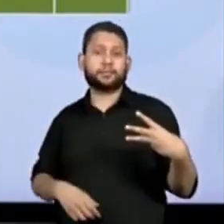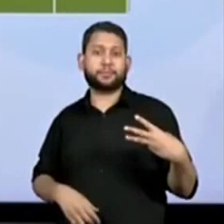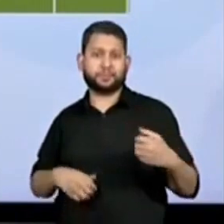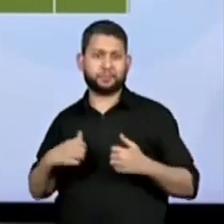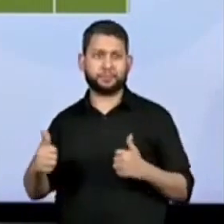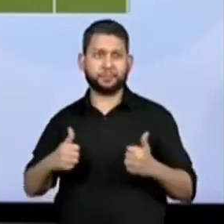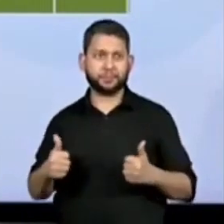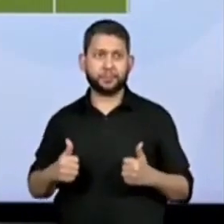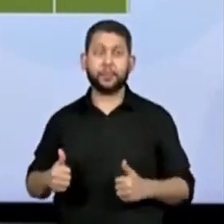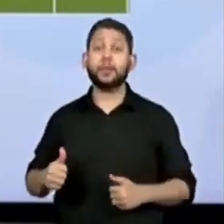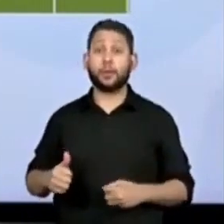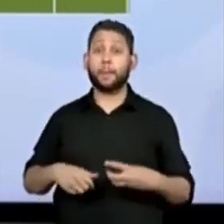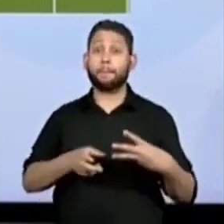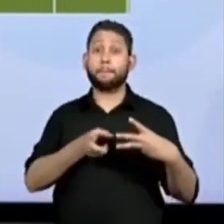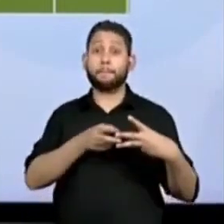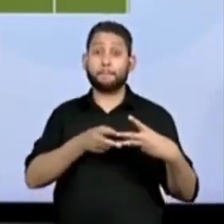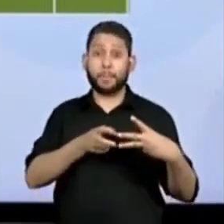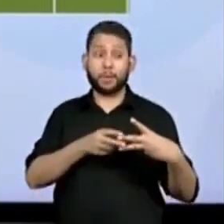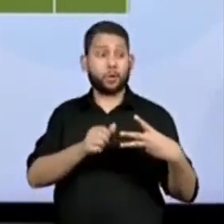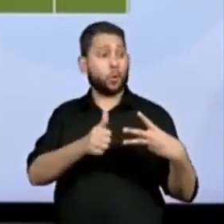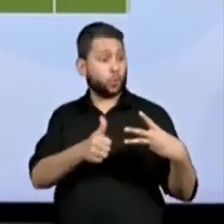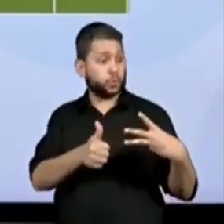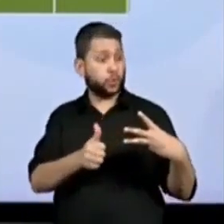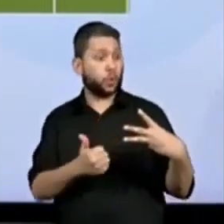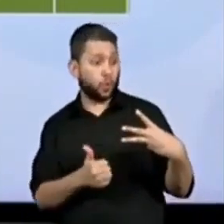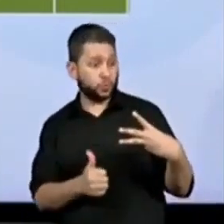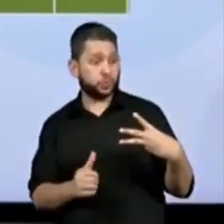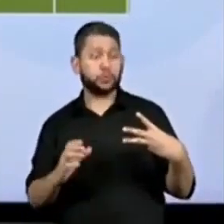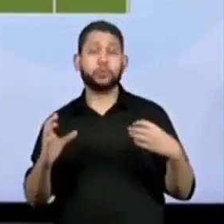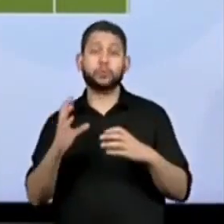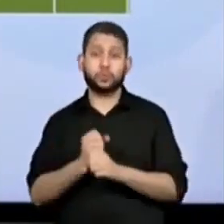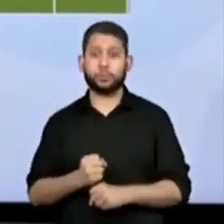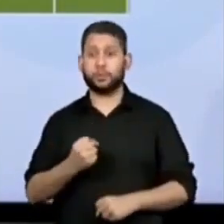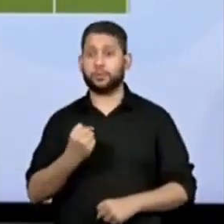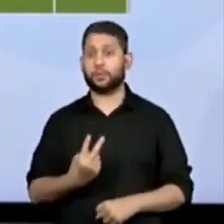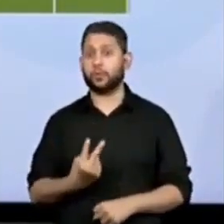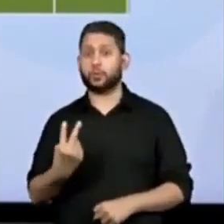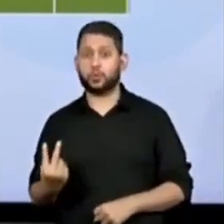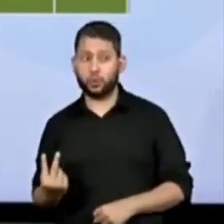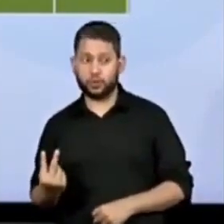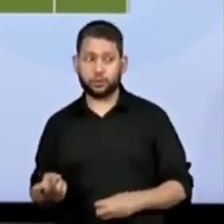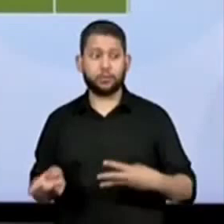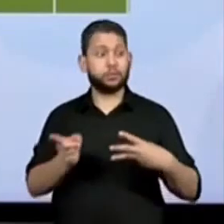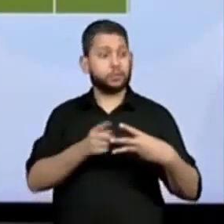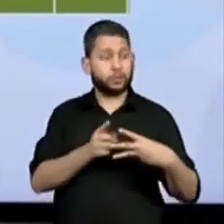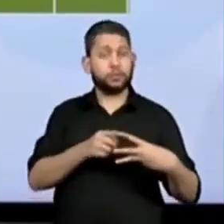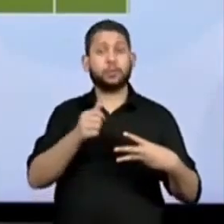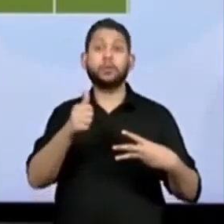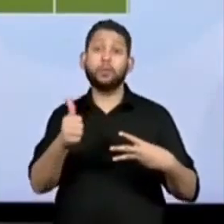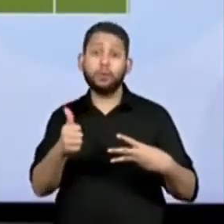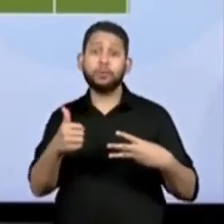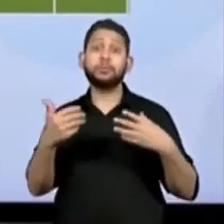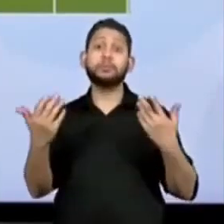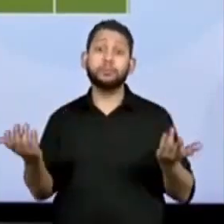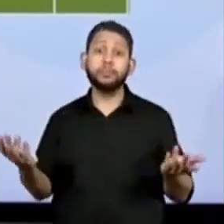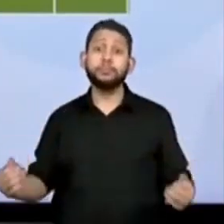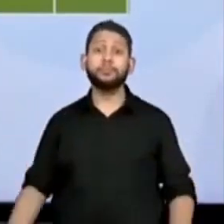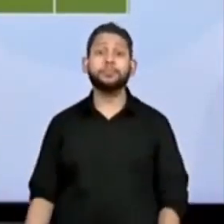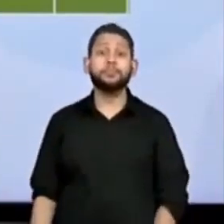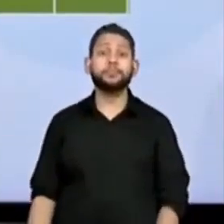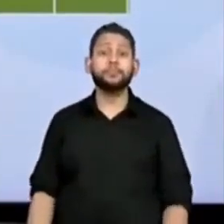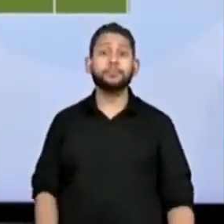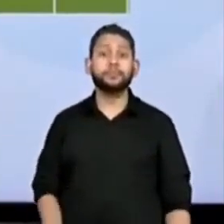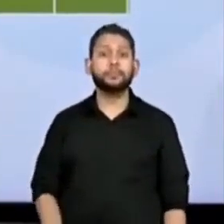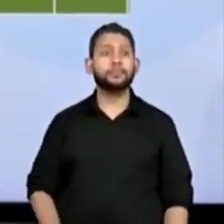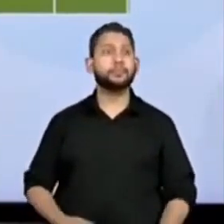certo tá lá tem o dobro aí eu tenho isso aqui tudo Oi para mãe